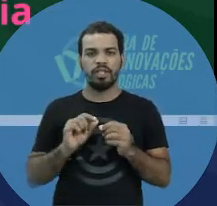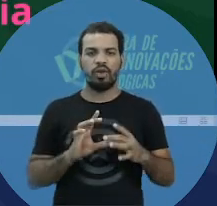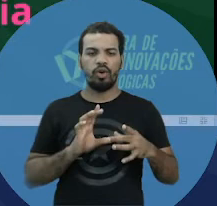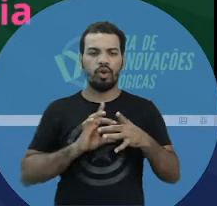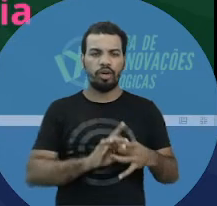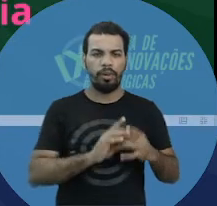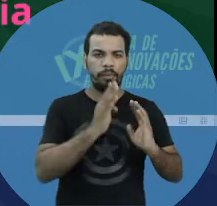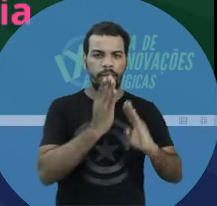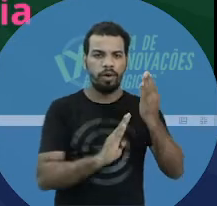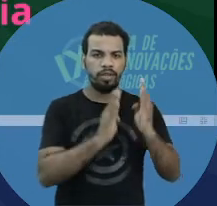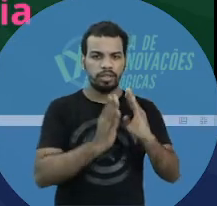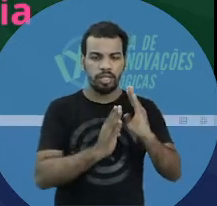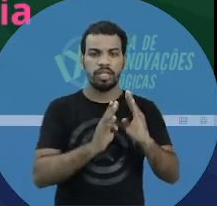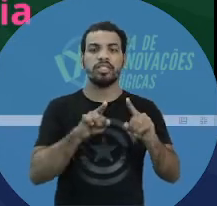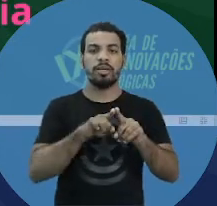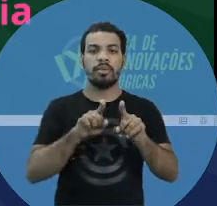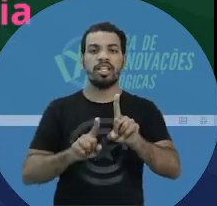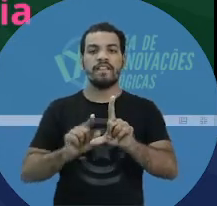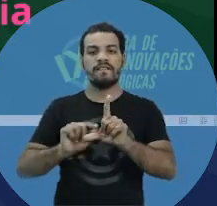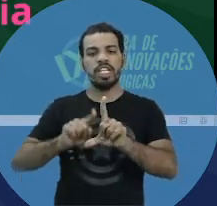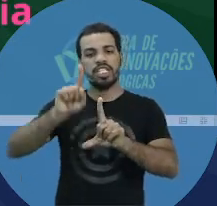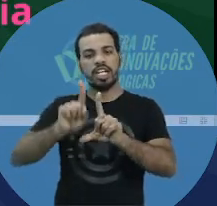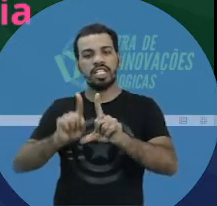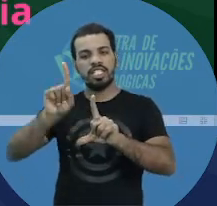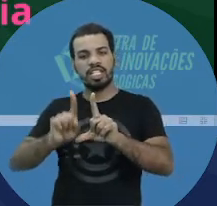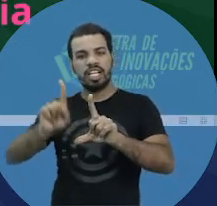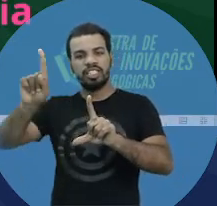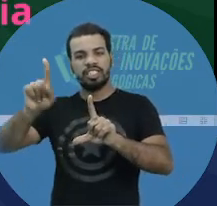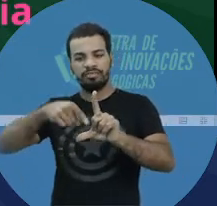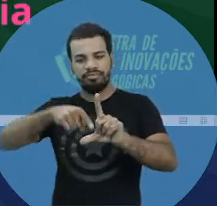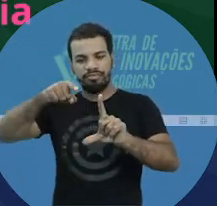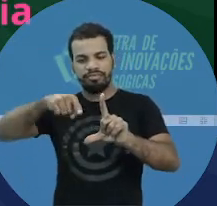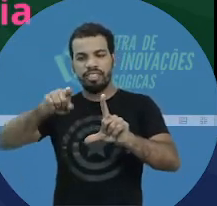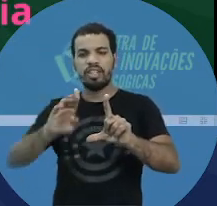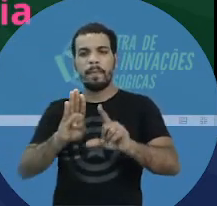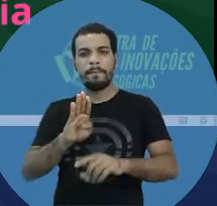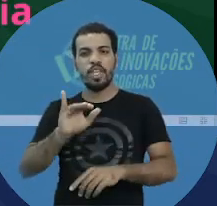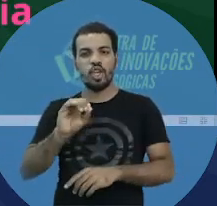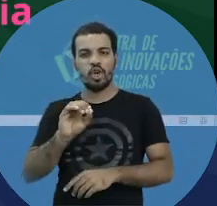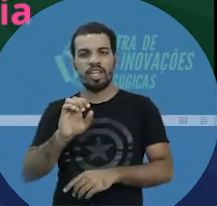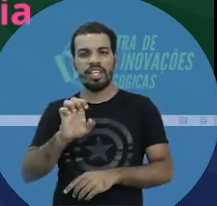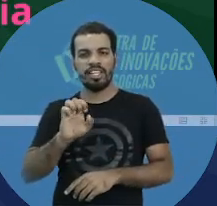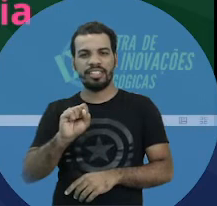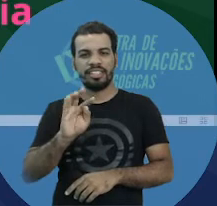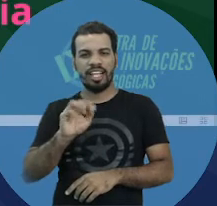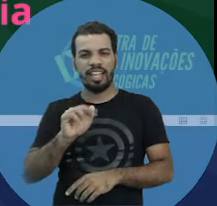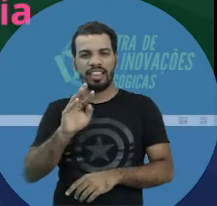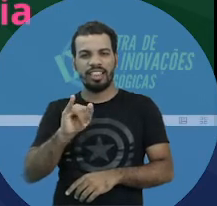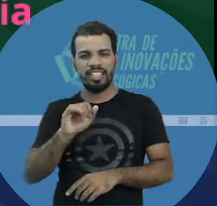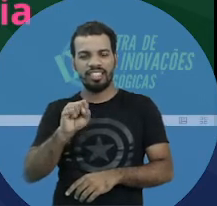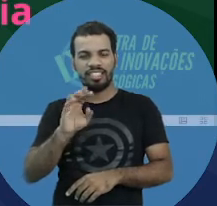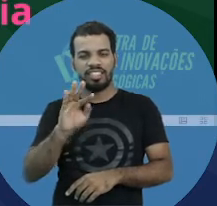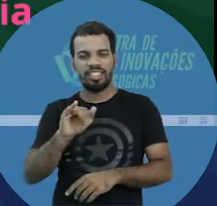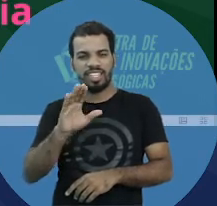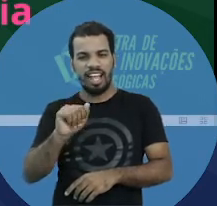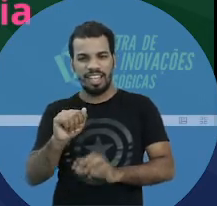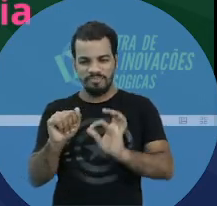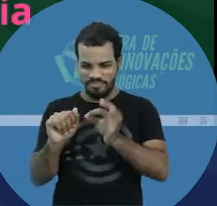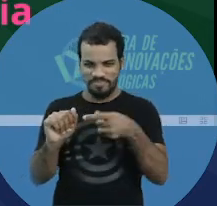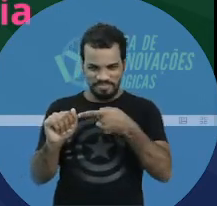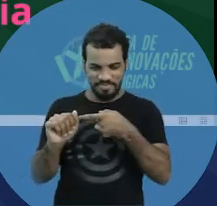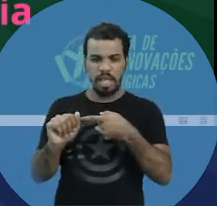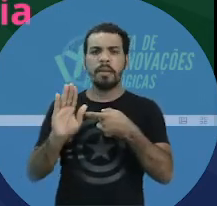biologia com a estatística, tá? E aí deu a bioestatística, mas como é que eu iria ter os dados para eles trabalharem